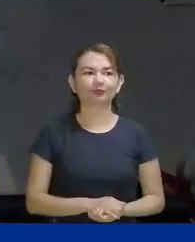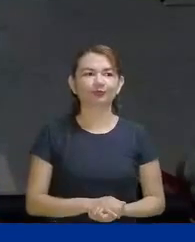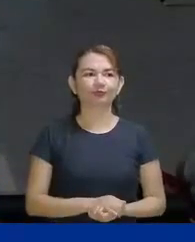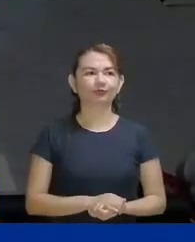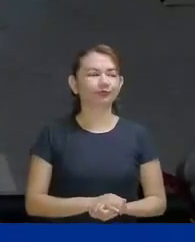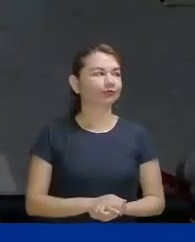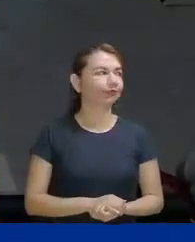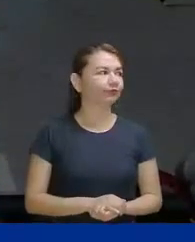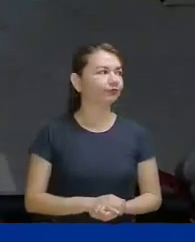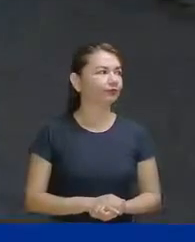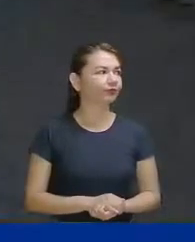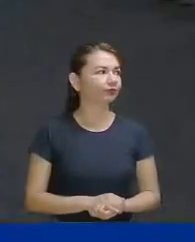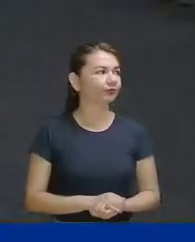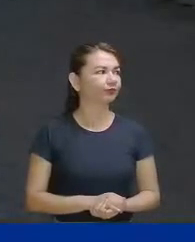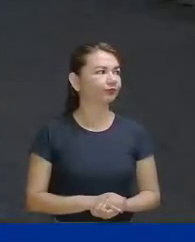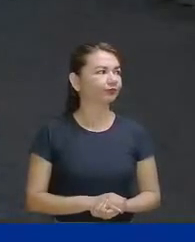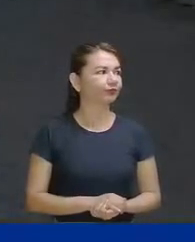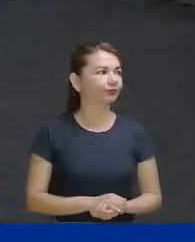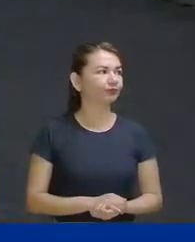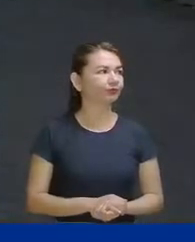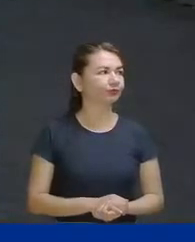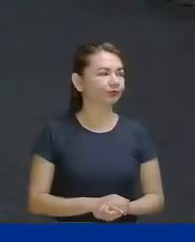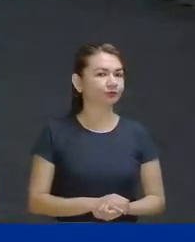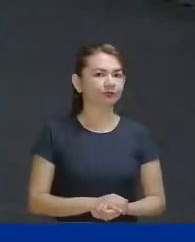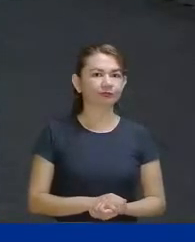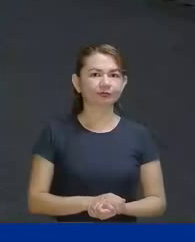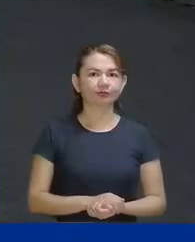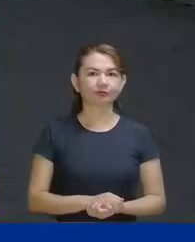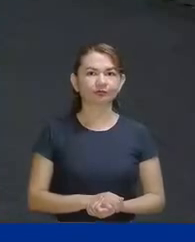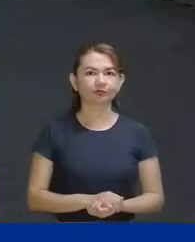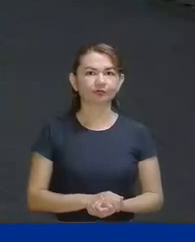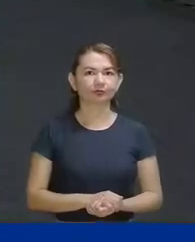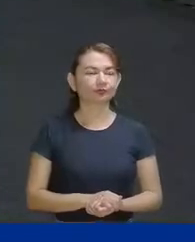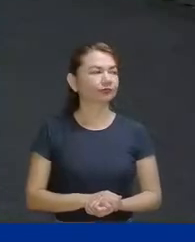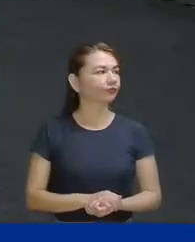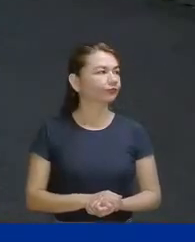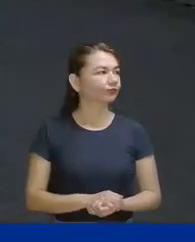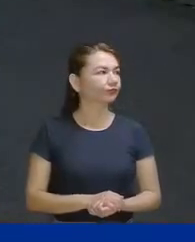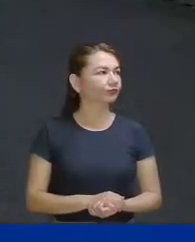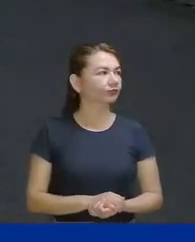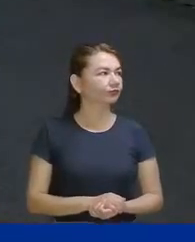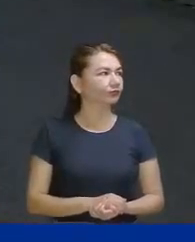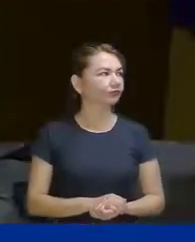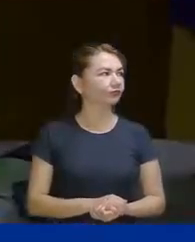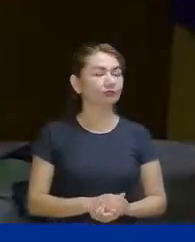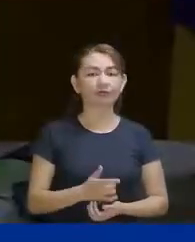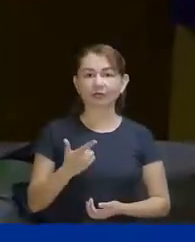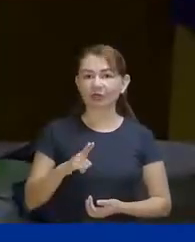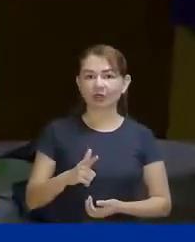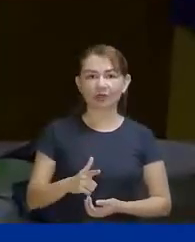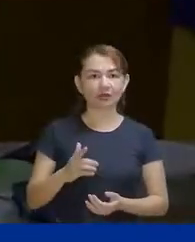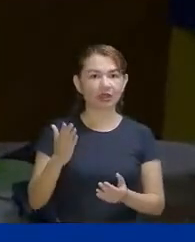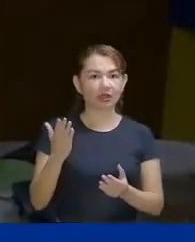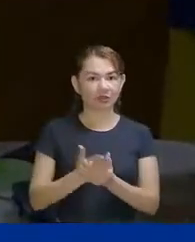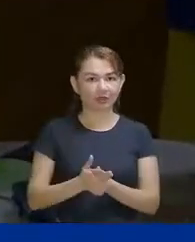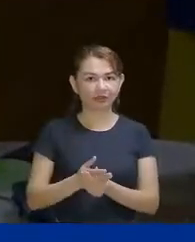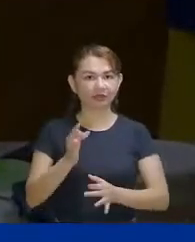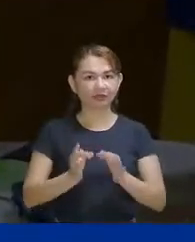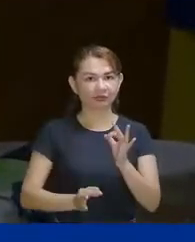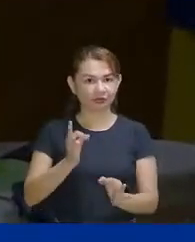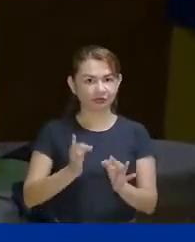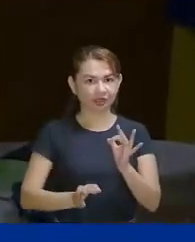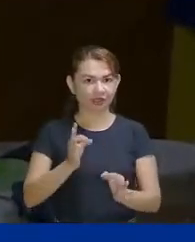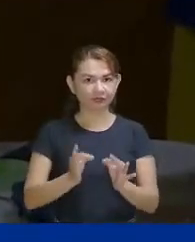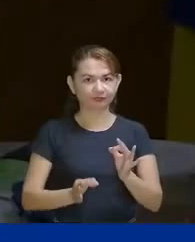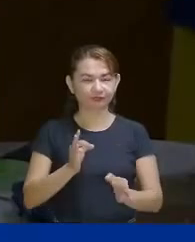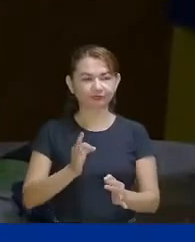com todos os juízes, né? Então, vamos como não há mais nenhum processo a julgar, a cerimônia